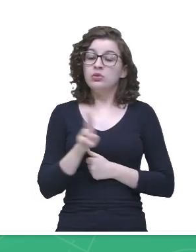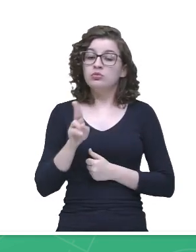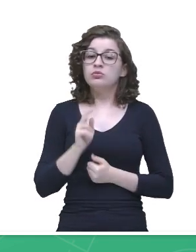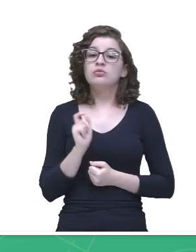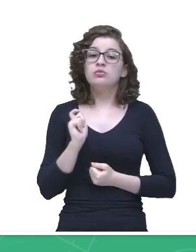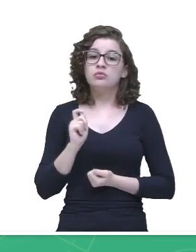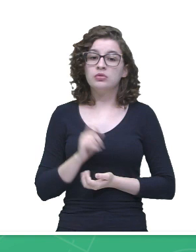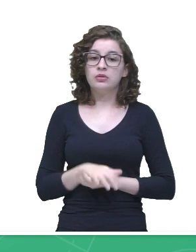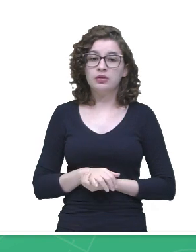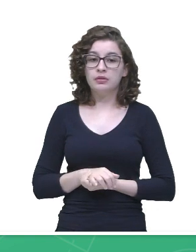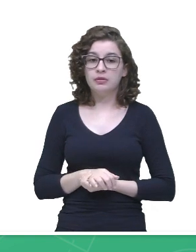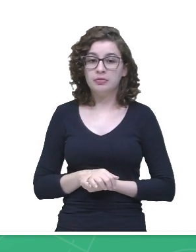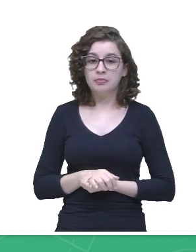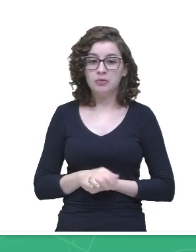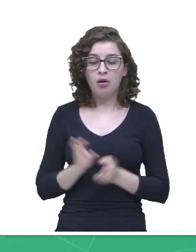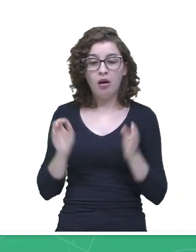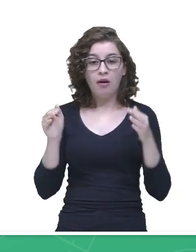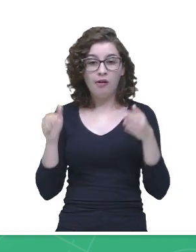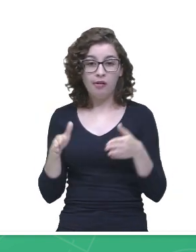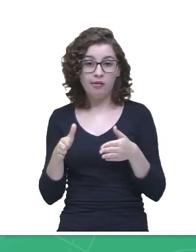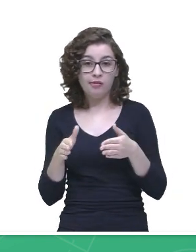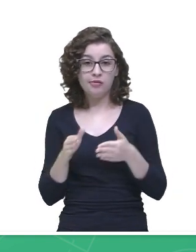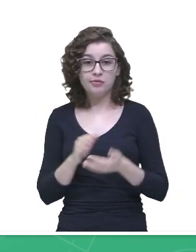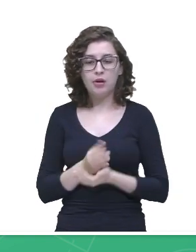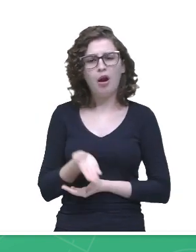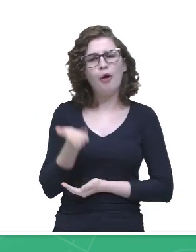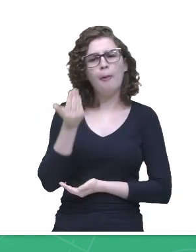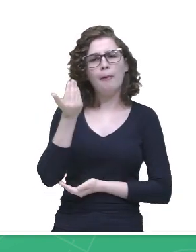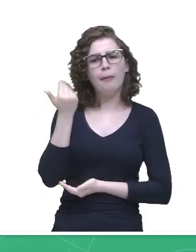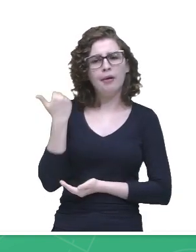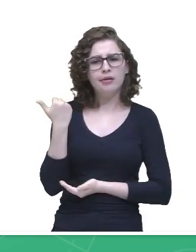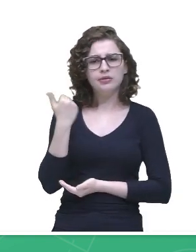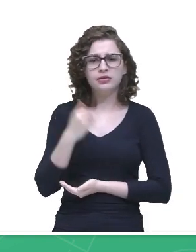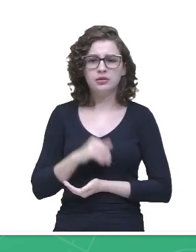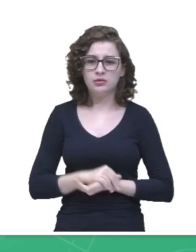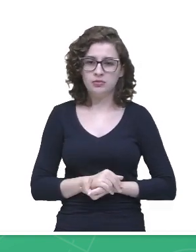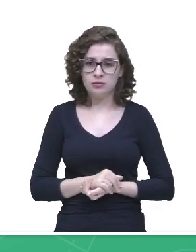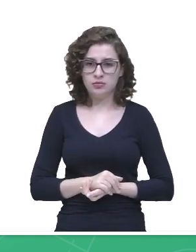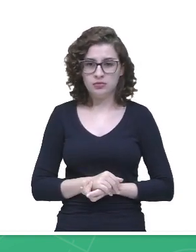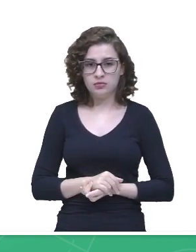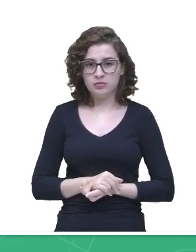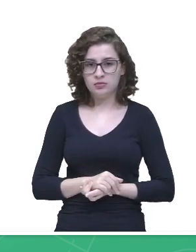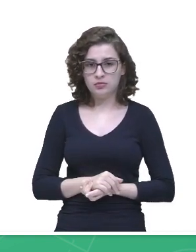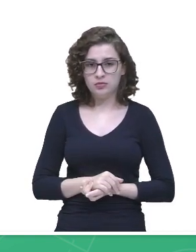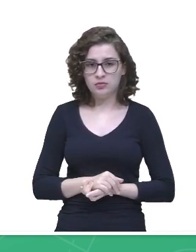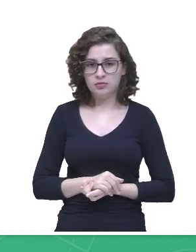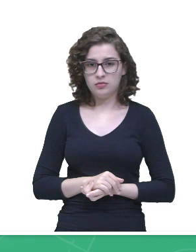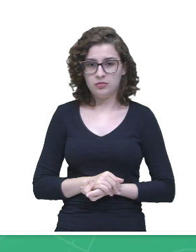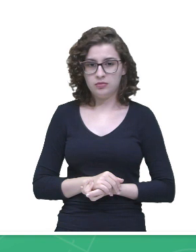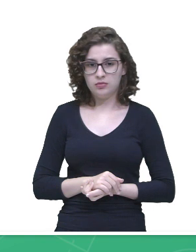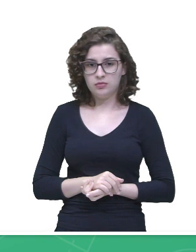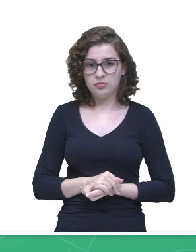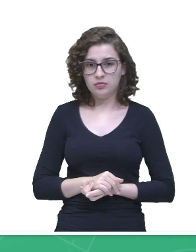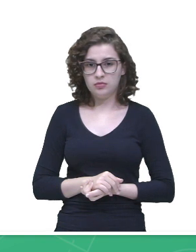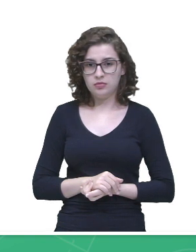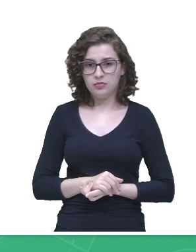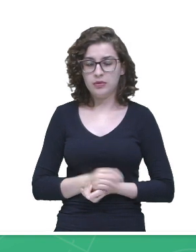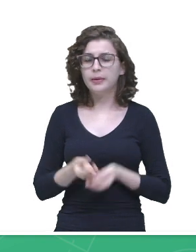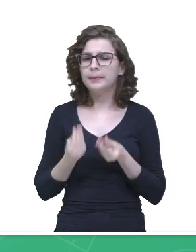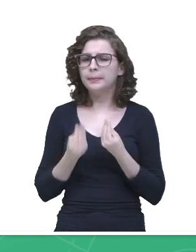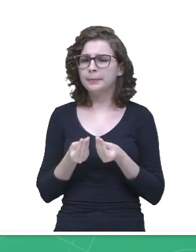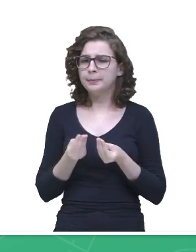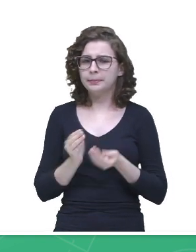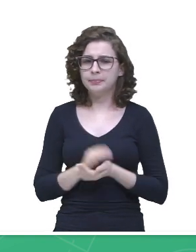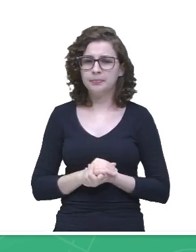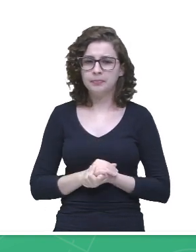para referir-se a hechos passados. Ah, tá. Então, para que serve mesmo? Para nós